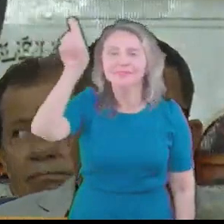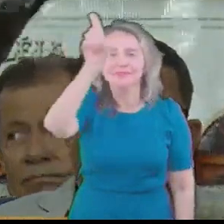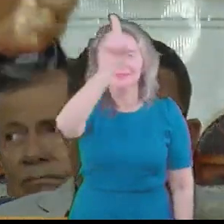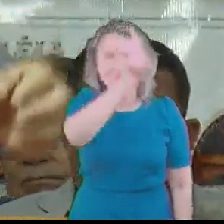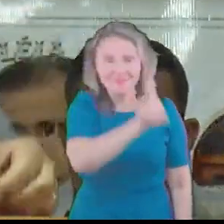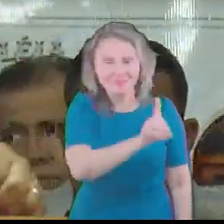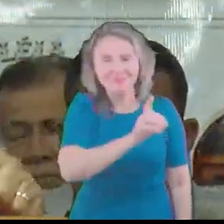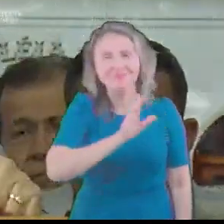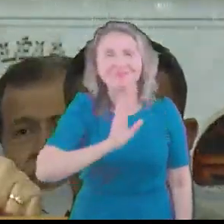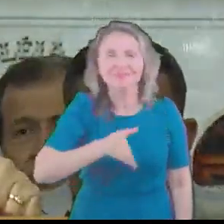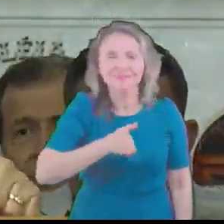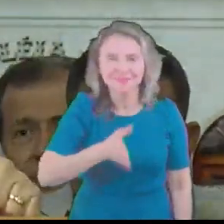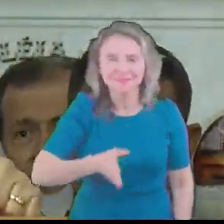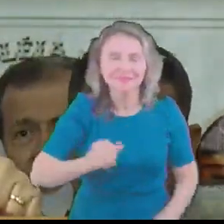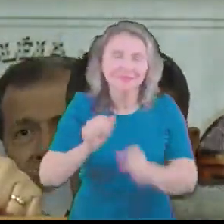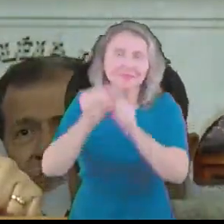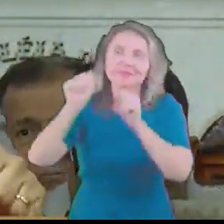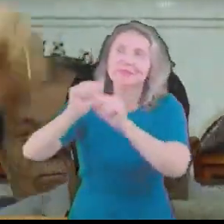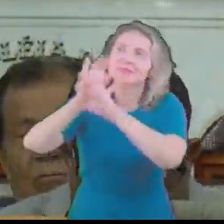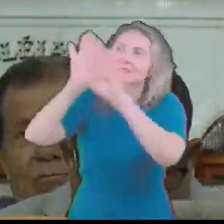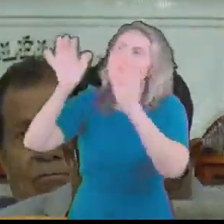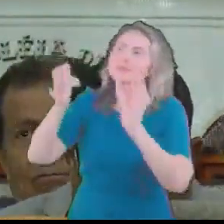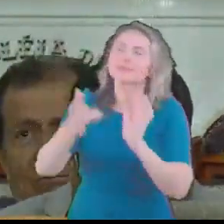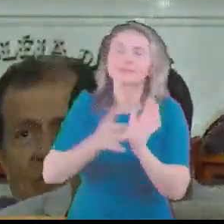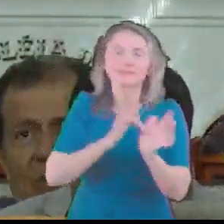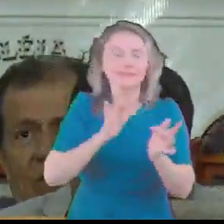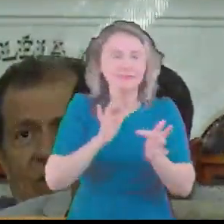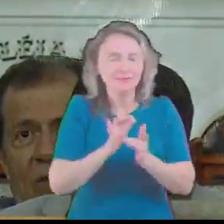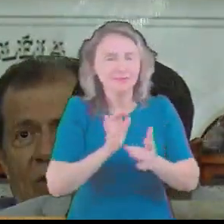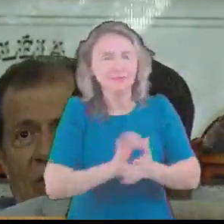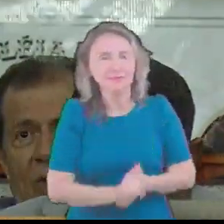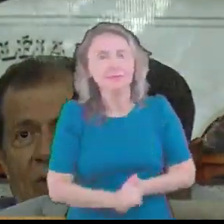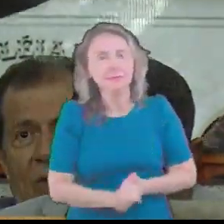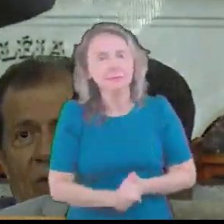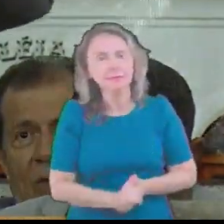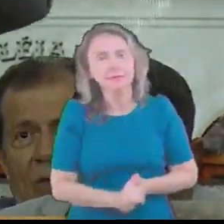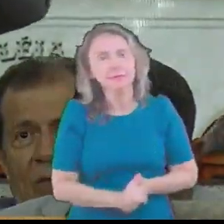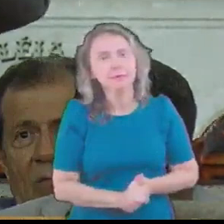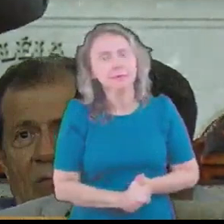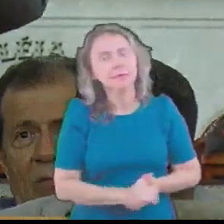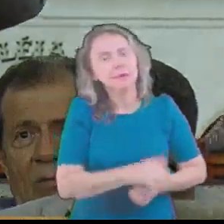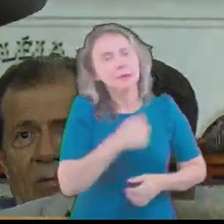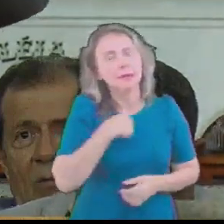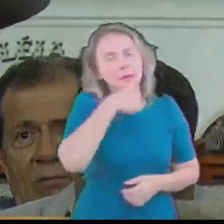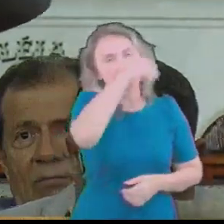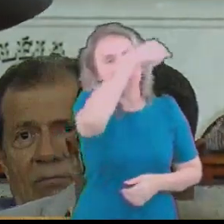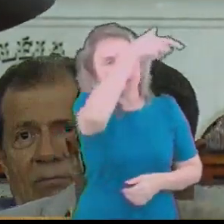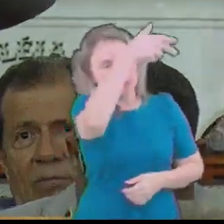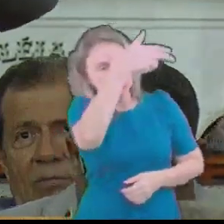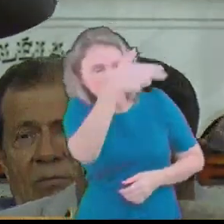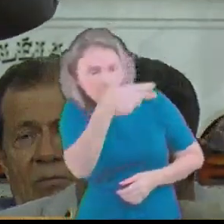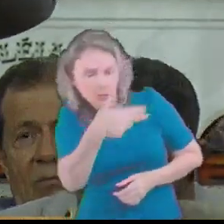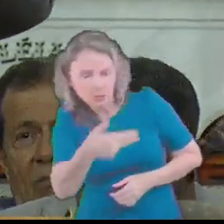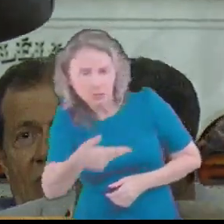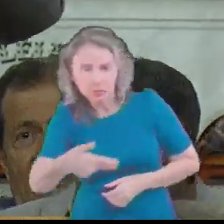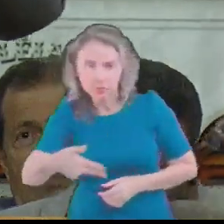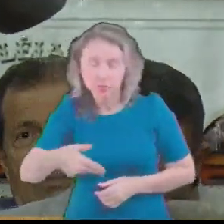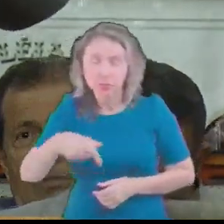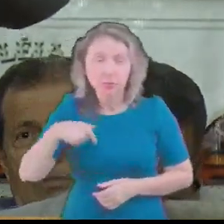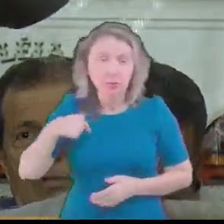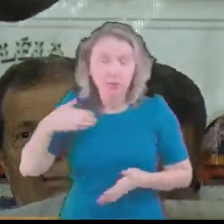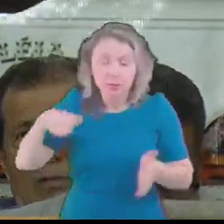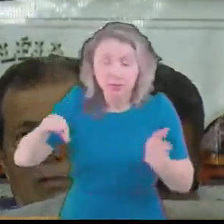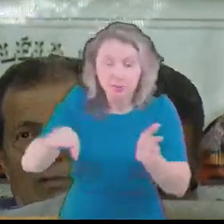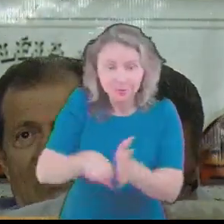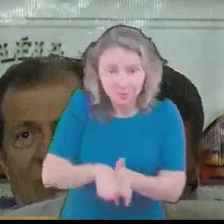aguardando. Glórias a Jesus. E se eu deixo o monte, desço para o abismo, quando eu chego lá,